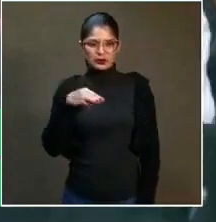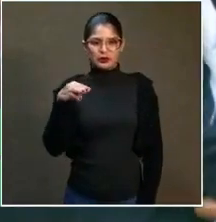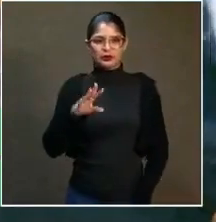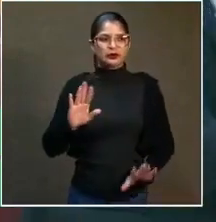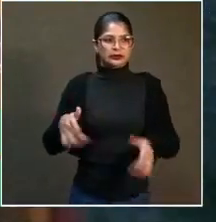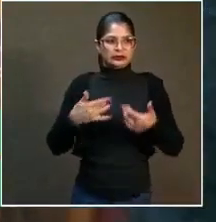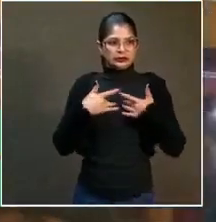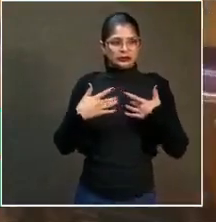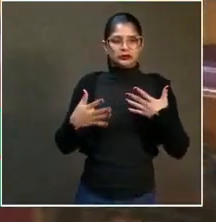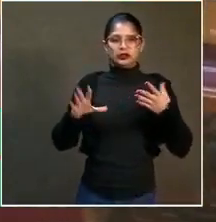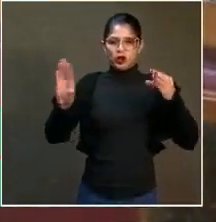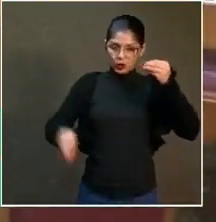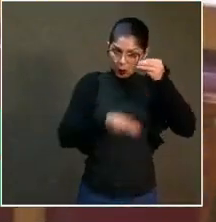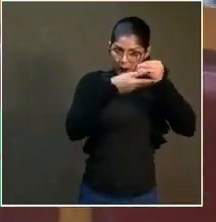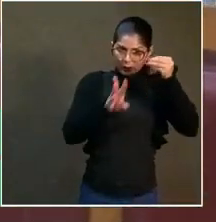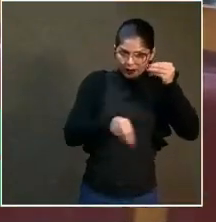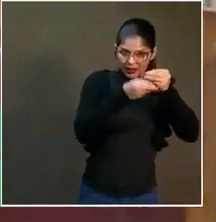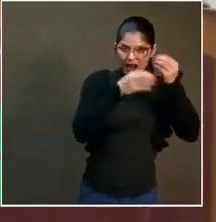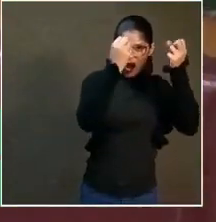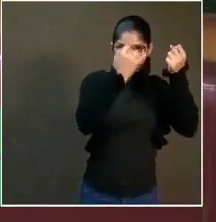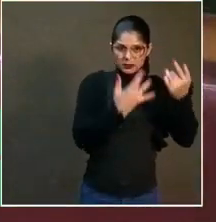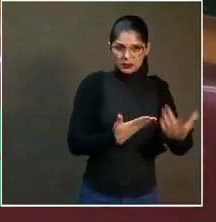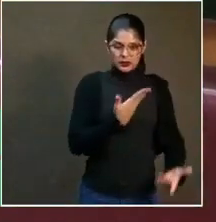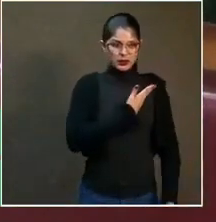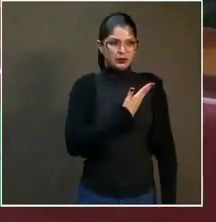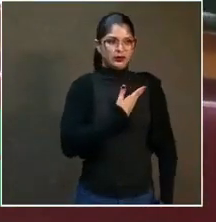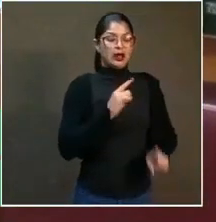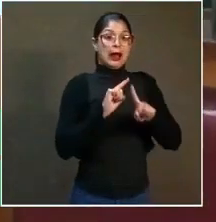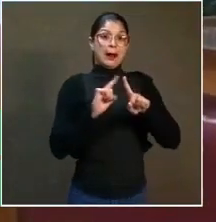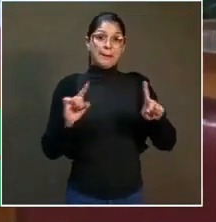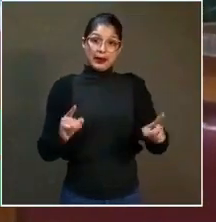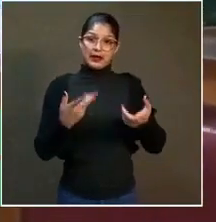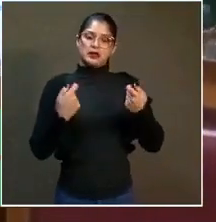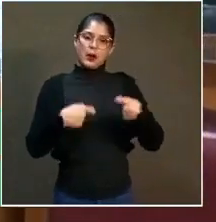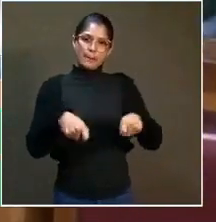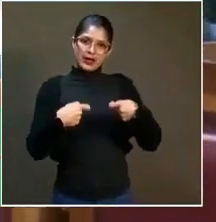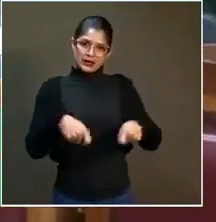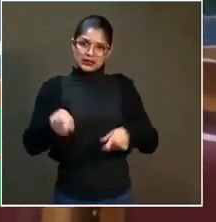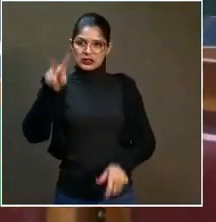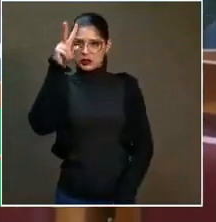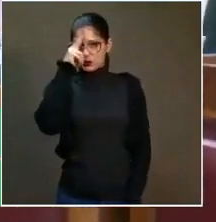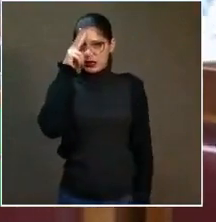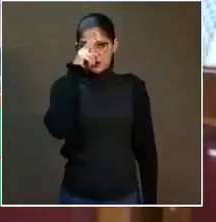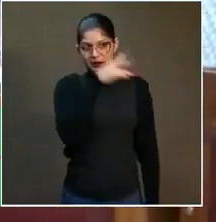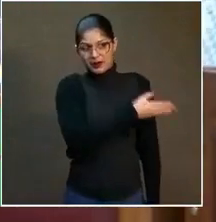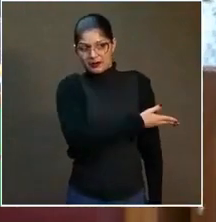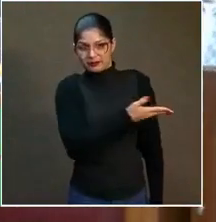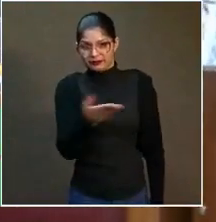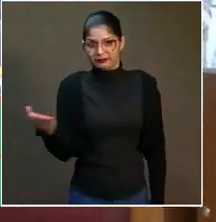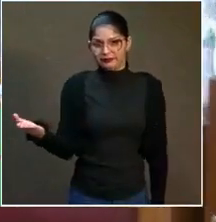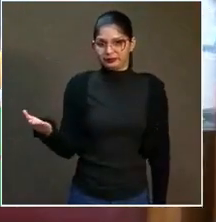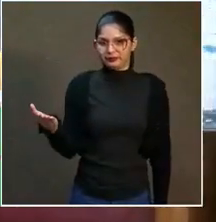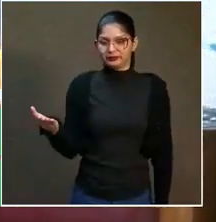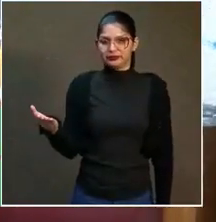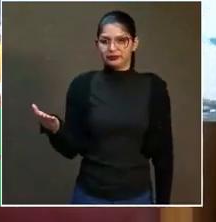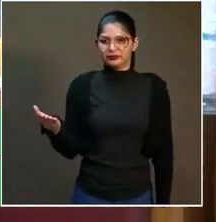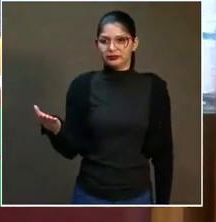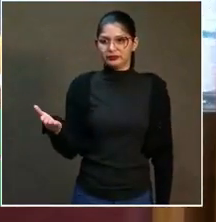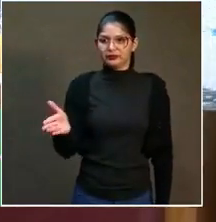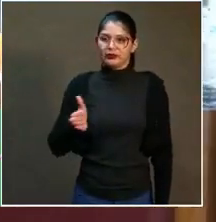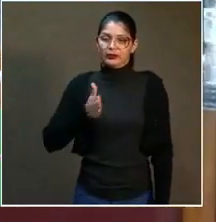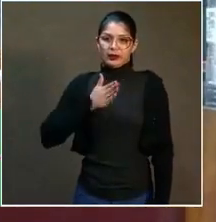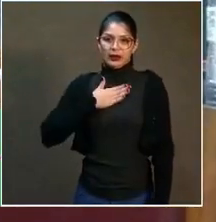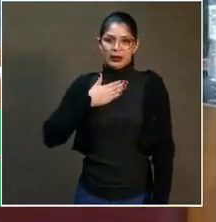complementos. Mas antes de tudo, não posso deixar de registrar a vossa excelência, doutora Lívia, os